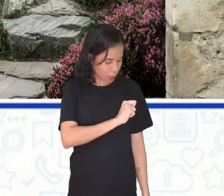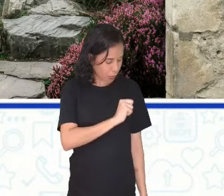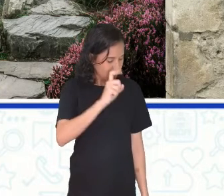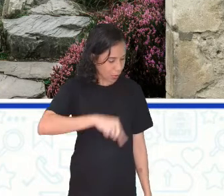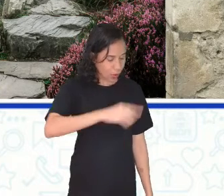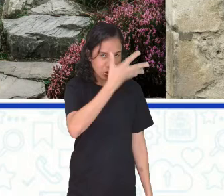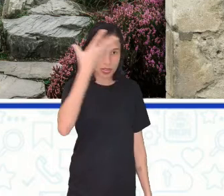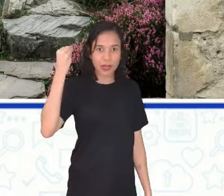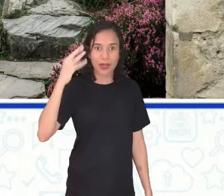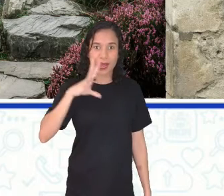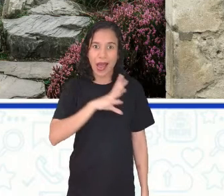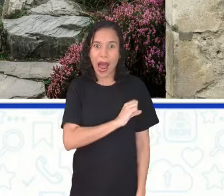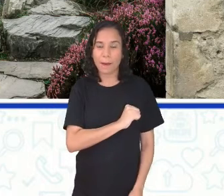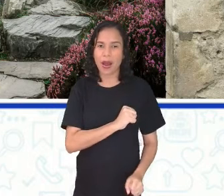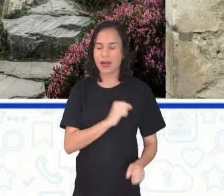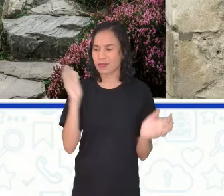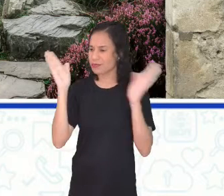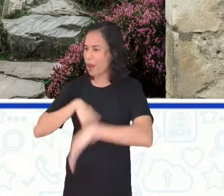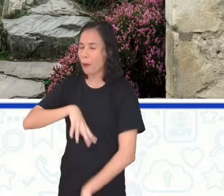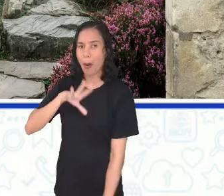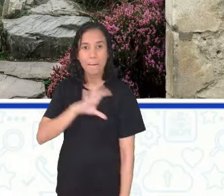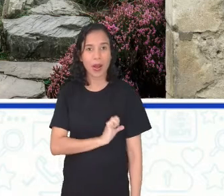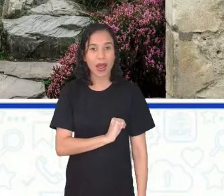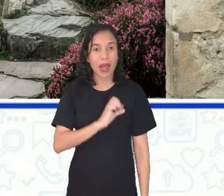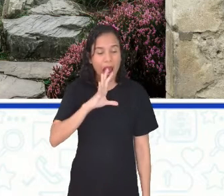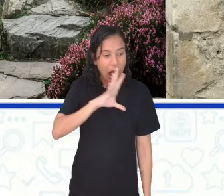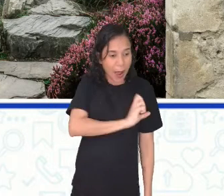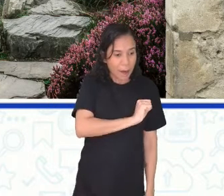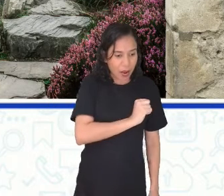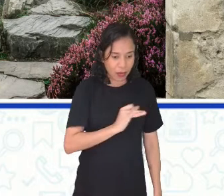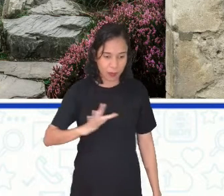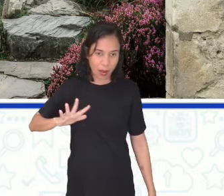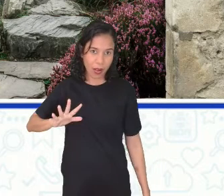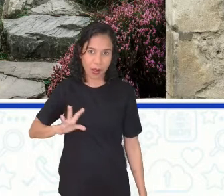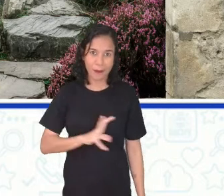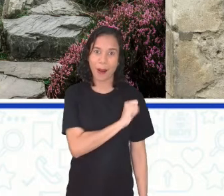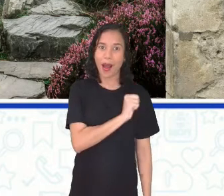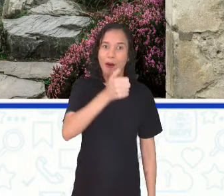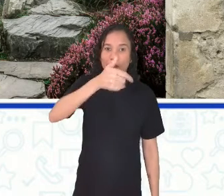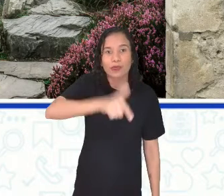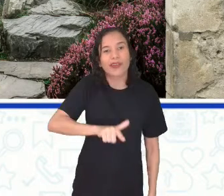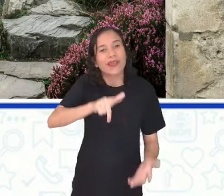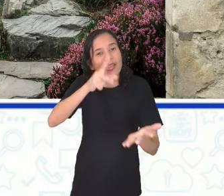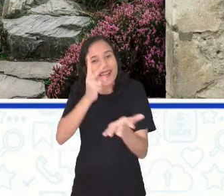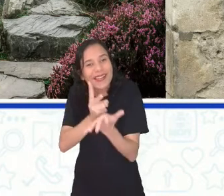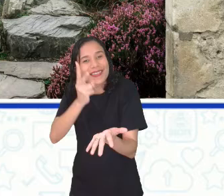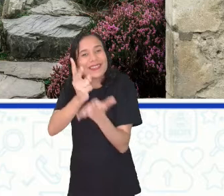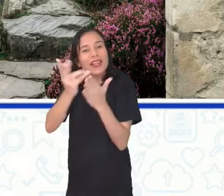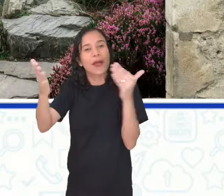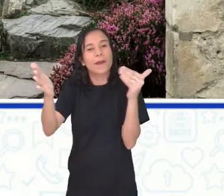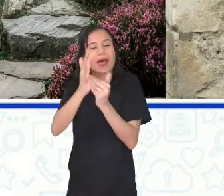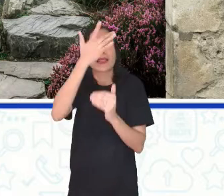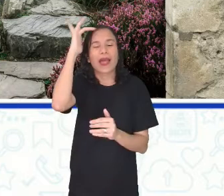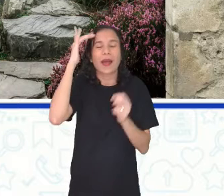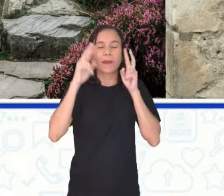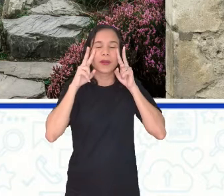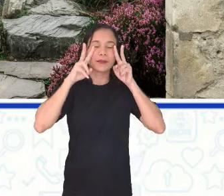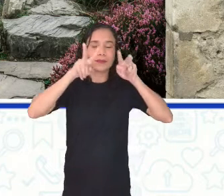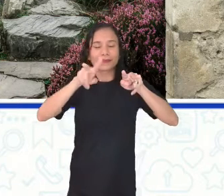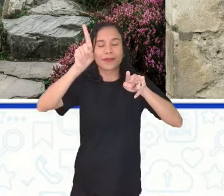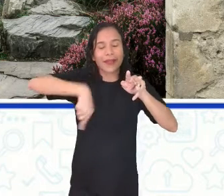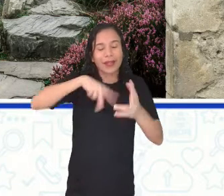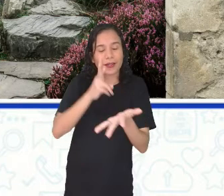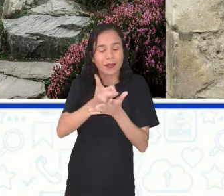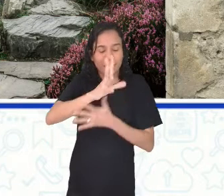esquecer, amar e mal amar. Amar, desamar, amar? Sempre e até de olhos vidrados,